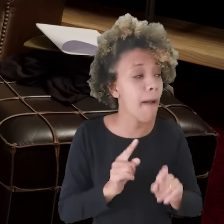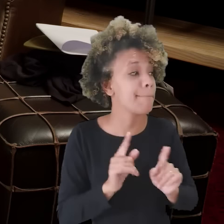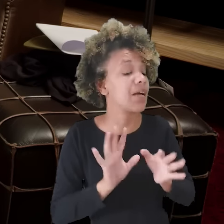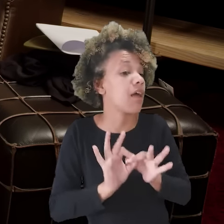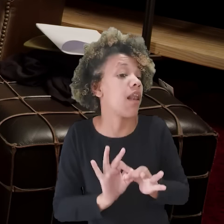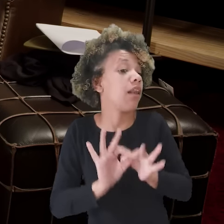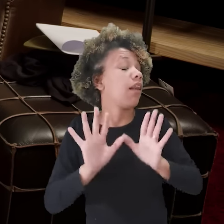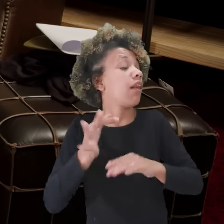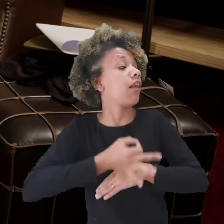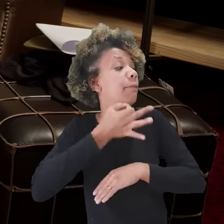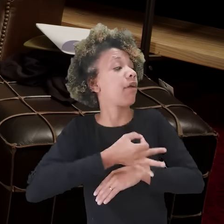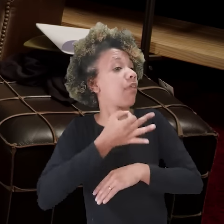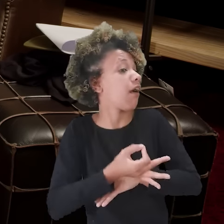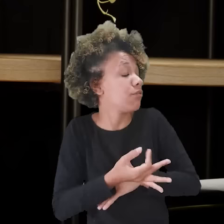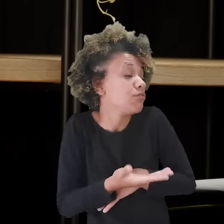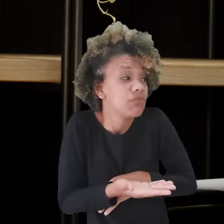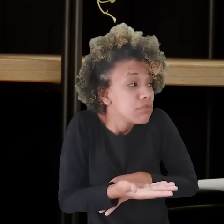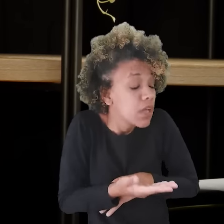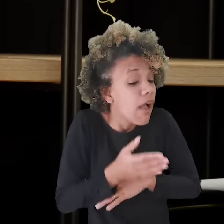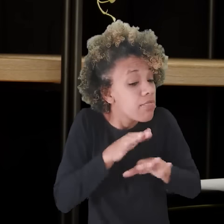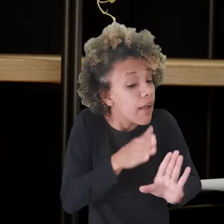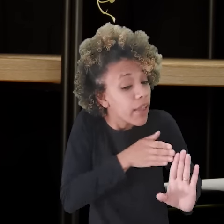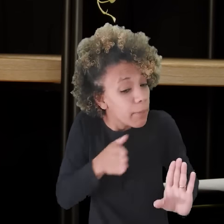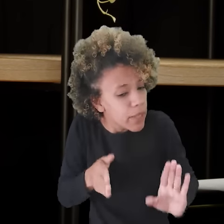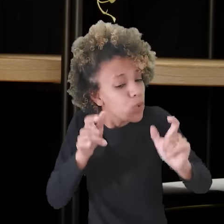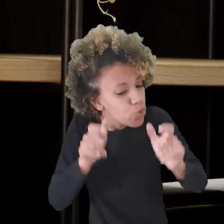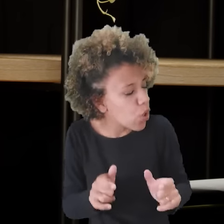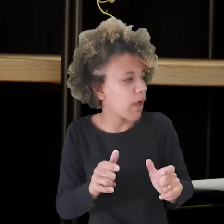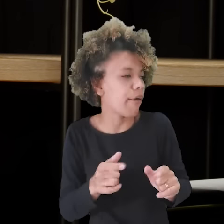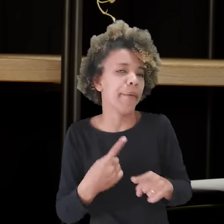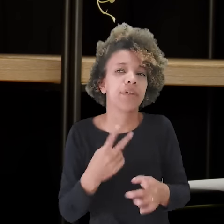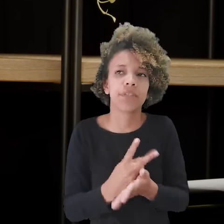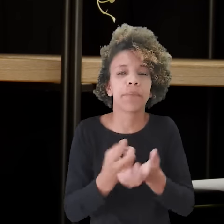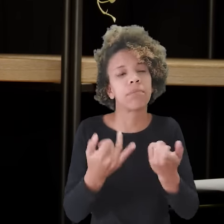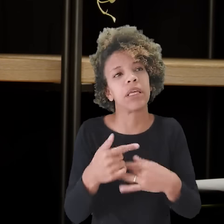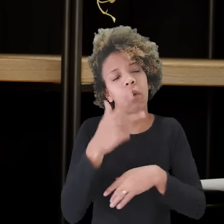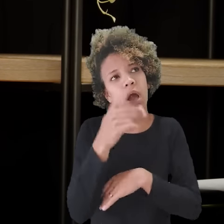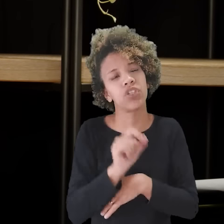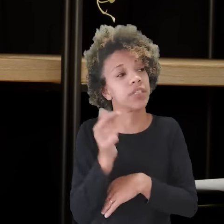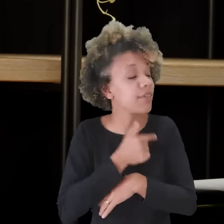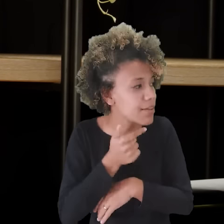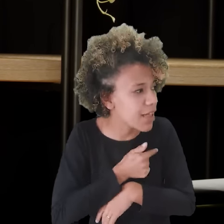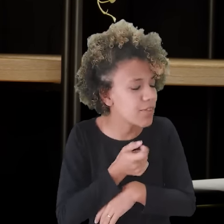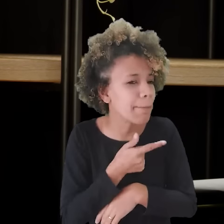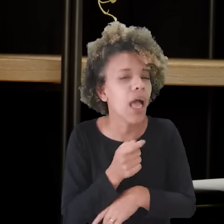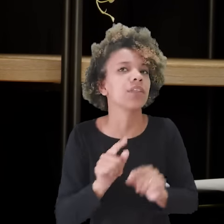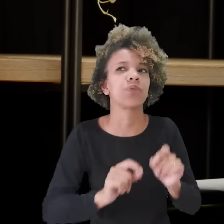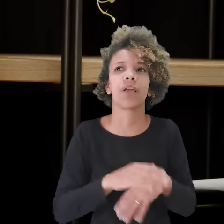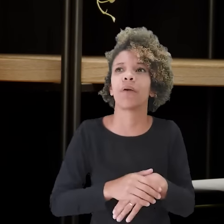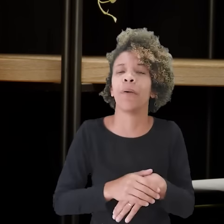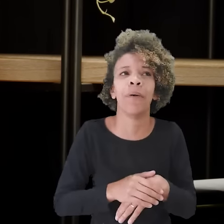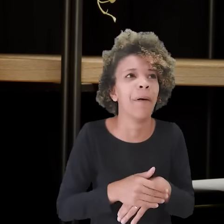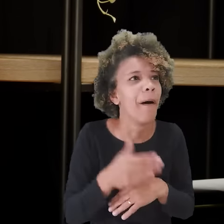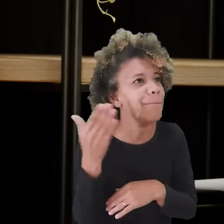até a ver com um lugar de liberdade naquele ambiente que eu sempre falo isso né Eu acho engraçada piada